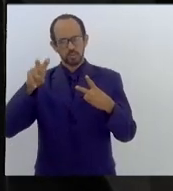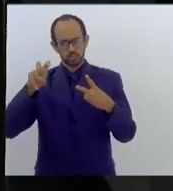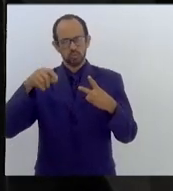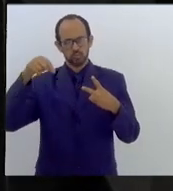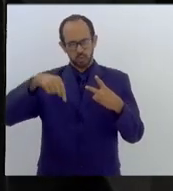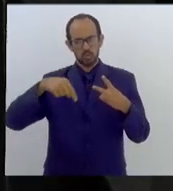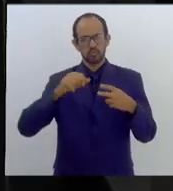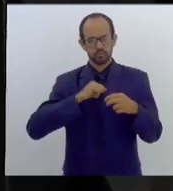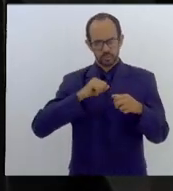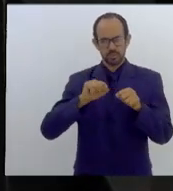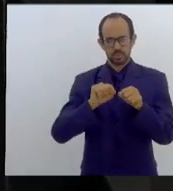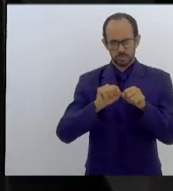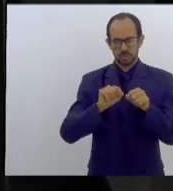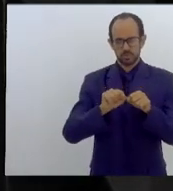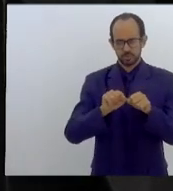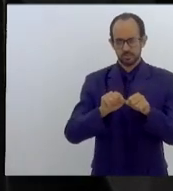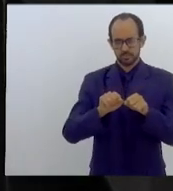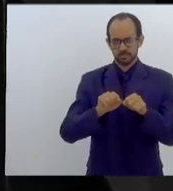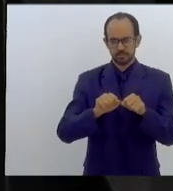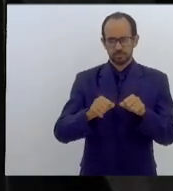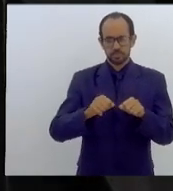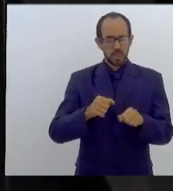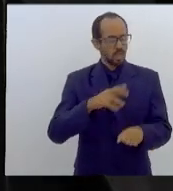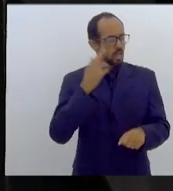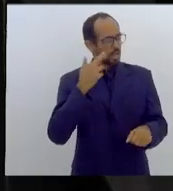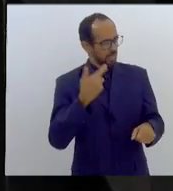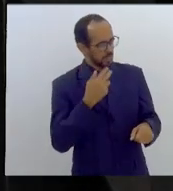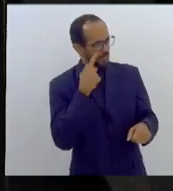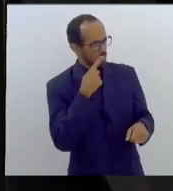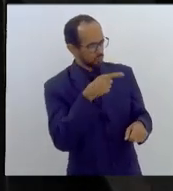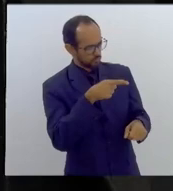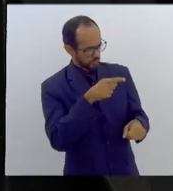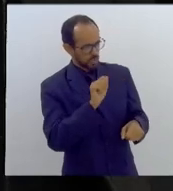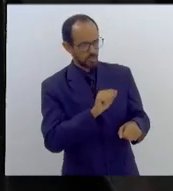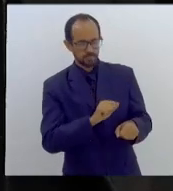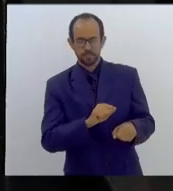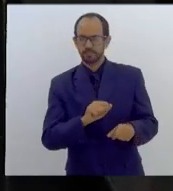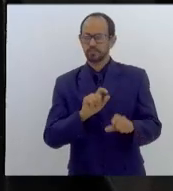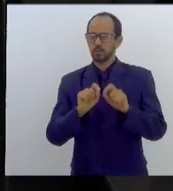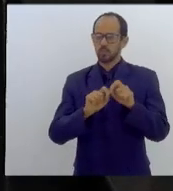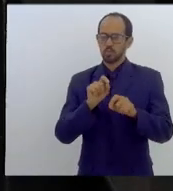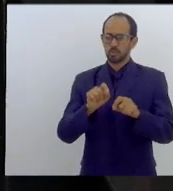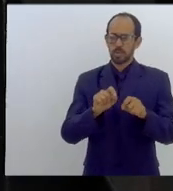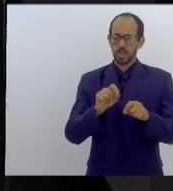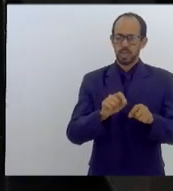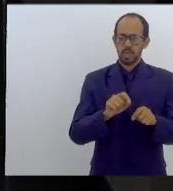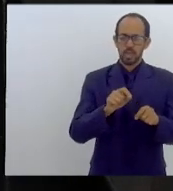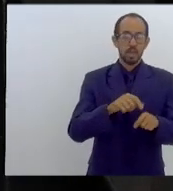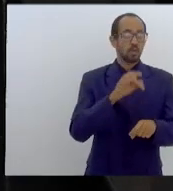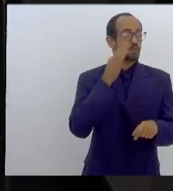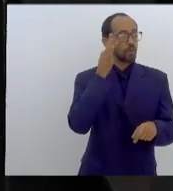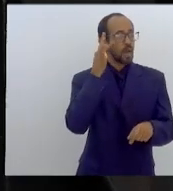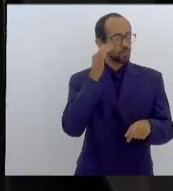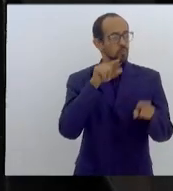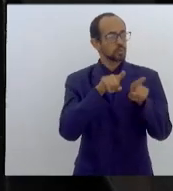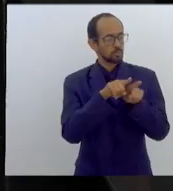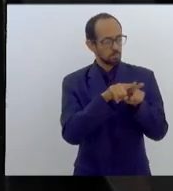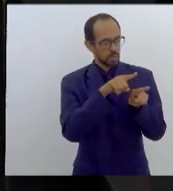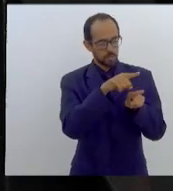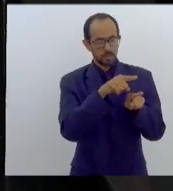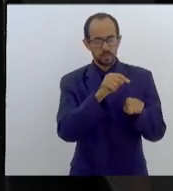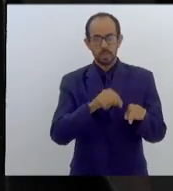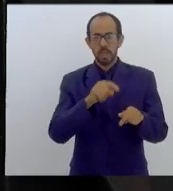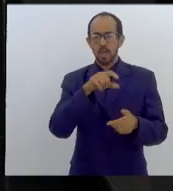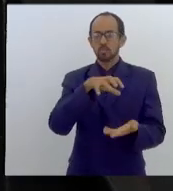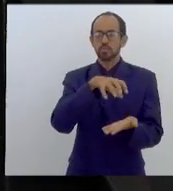me chamou a atenção, deputada Renata, essa previsão a menor, deputado Flávio, para a área da educação,